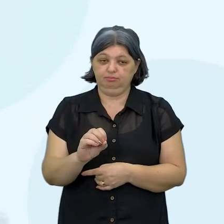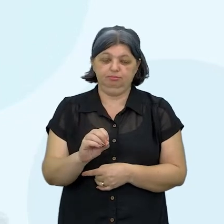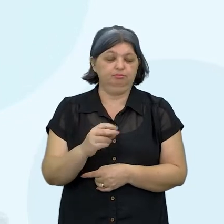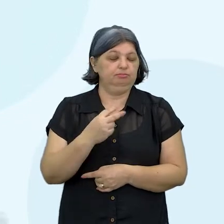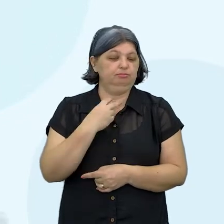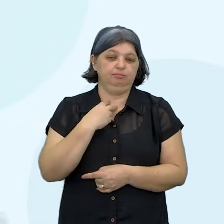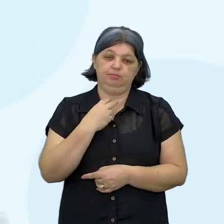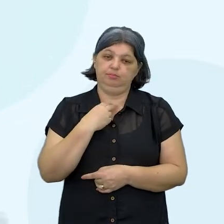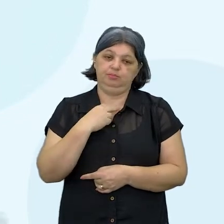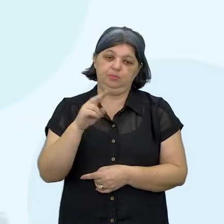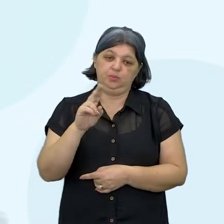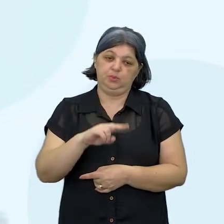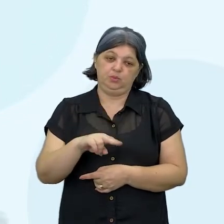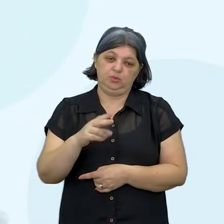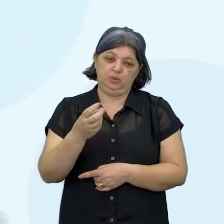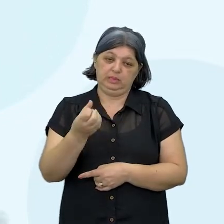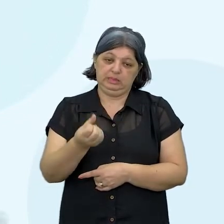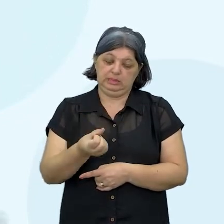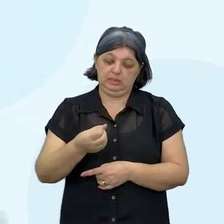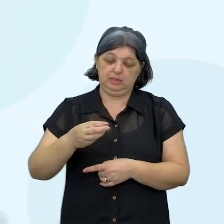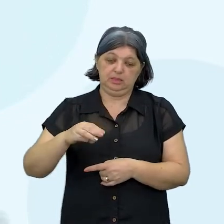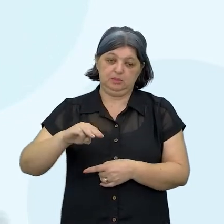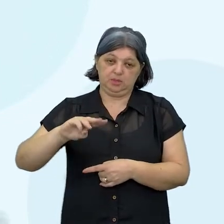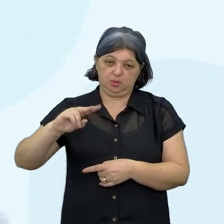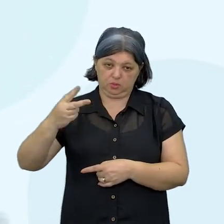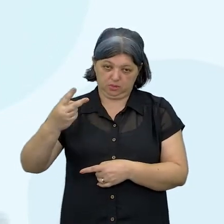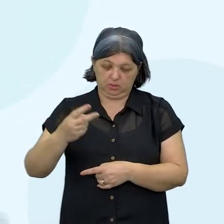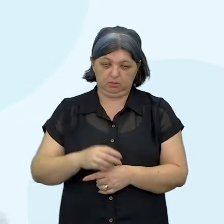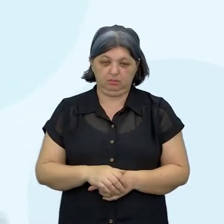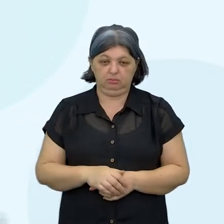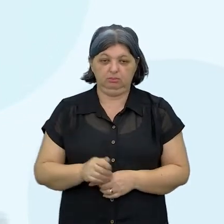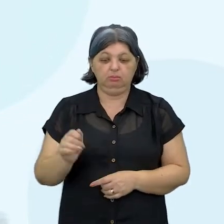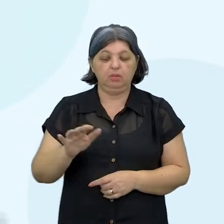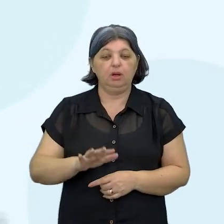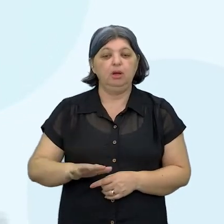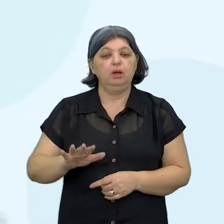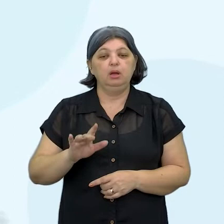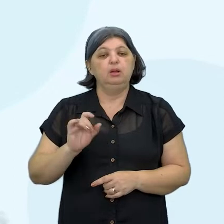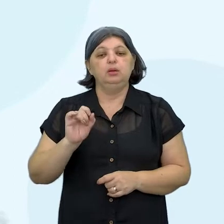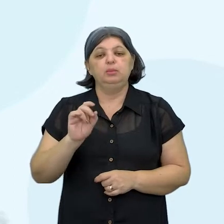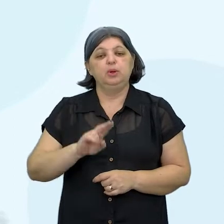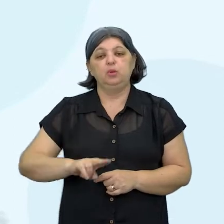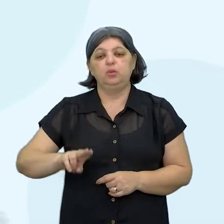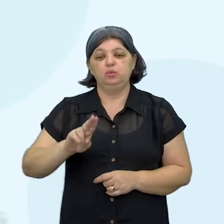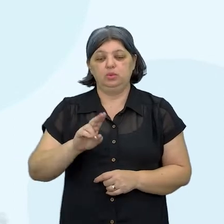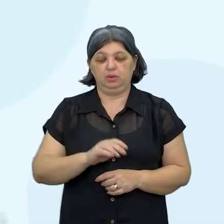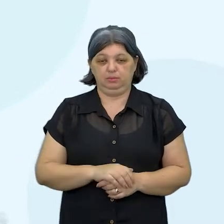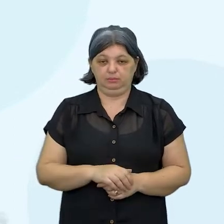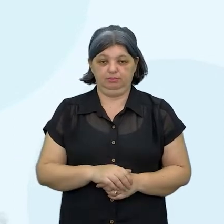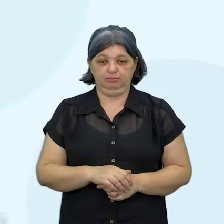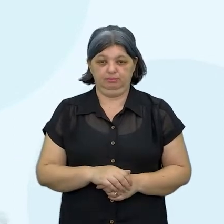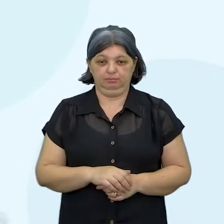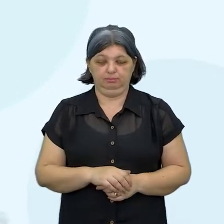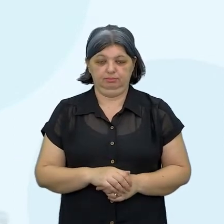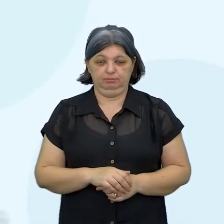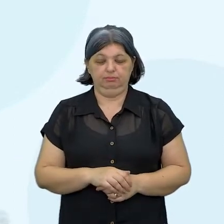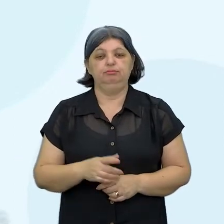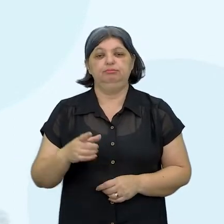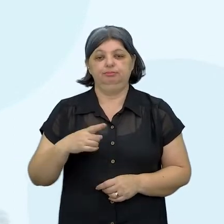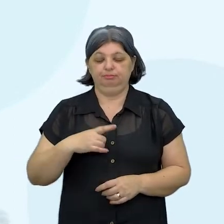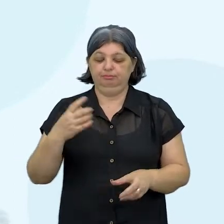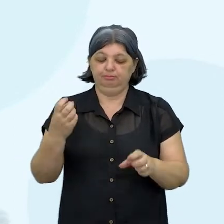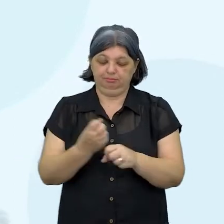usar 6 metros quadrados. Então, a área útil que eu tenho de construção, que eu